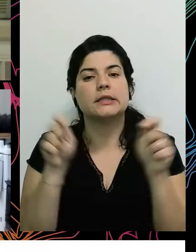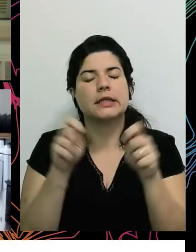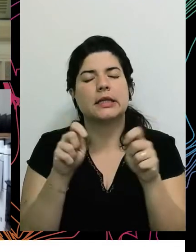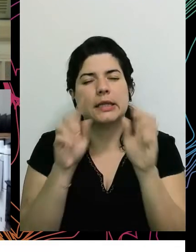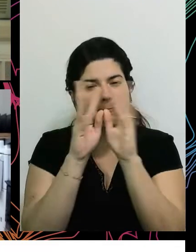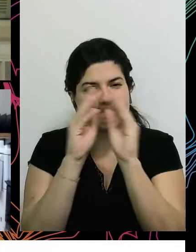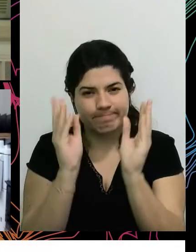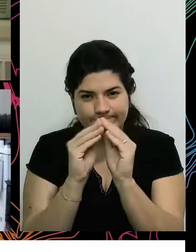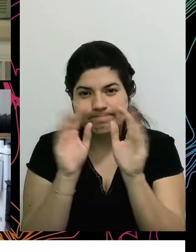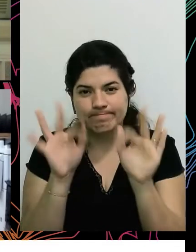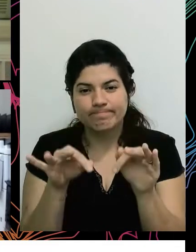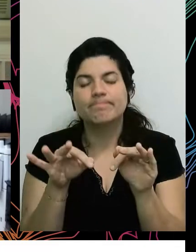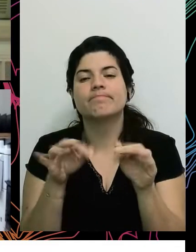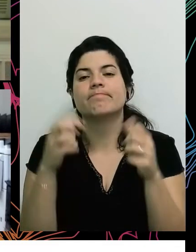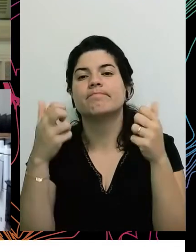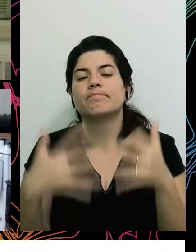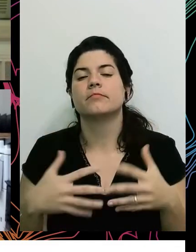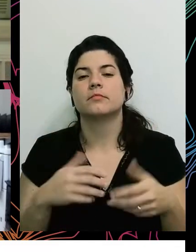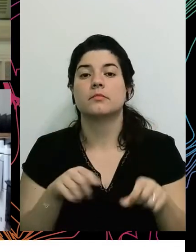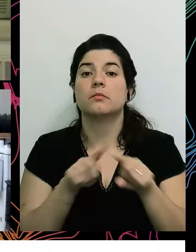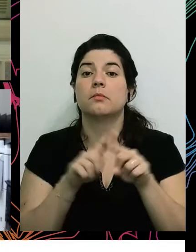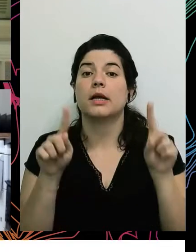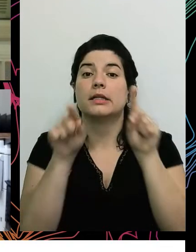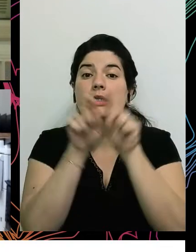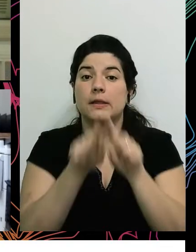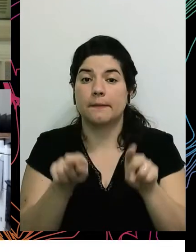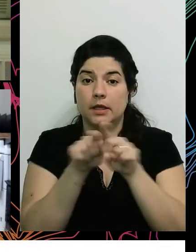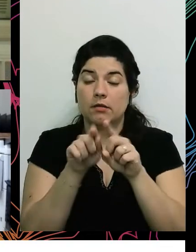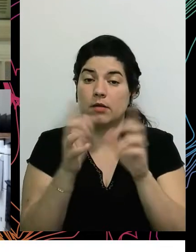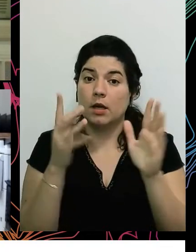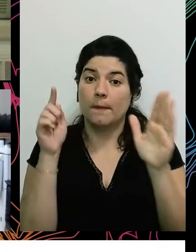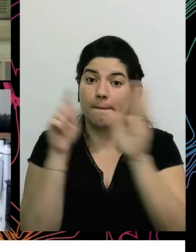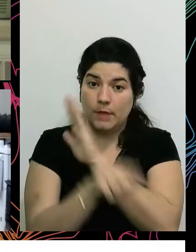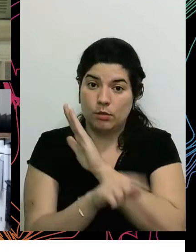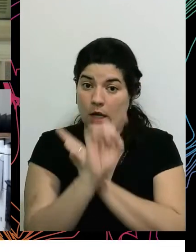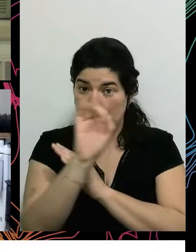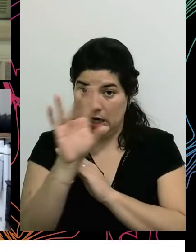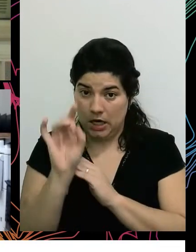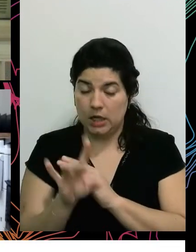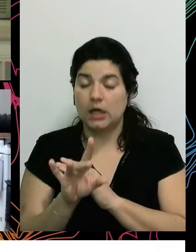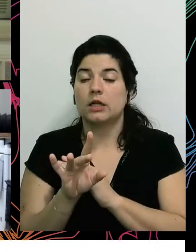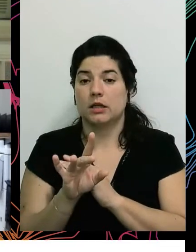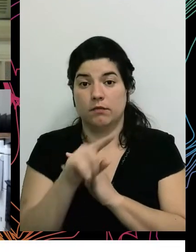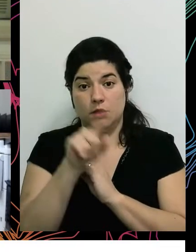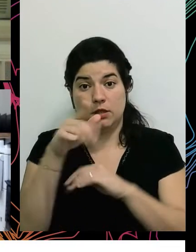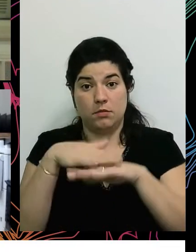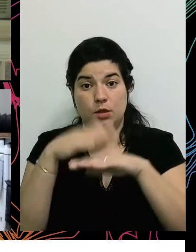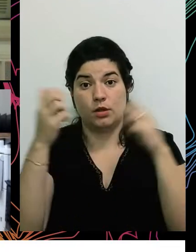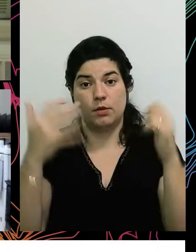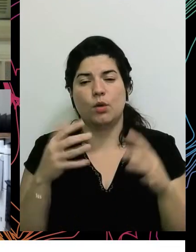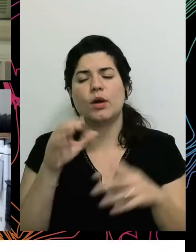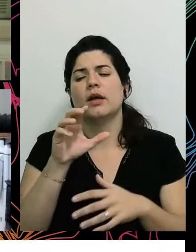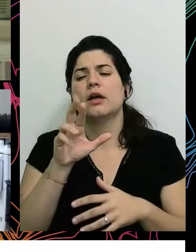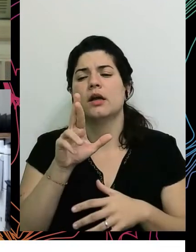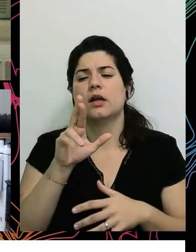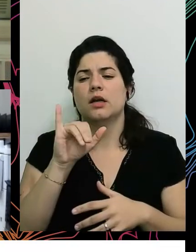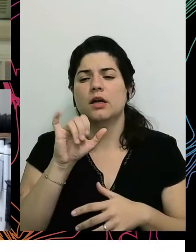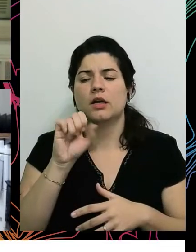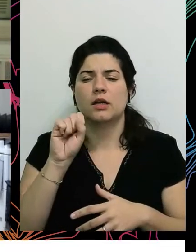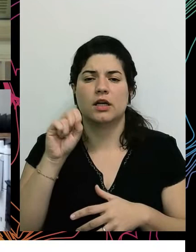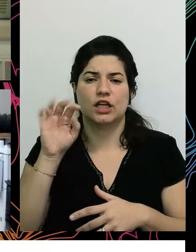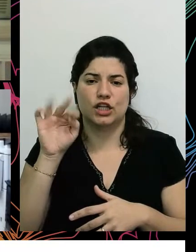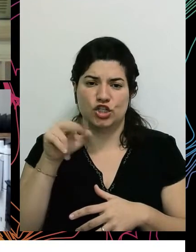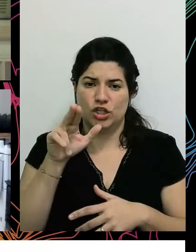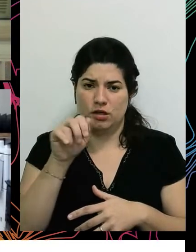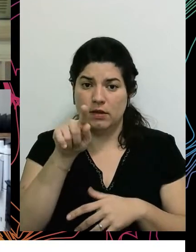também, mas começando a focar algumas perguntas para cada uma diante do que vocês falaram. Então, Cristina, se você puder compartilhar um pouco